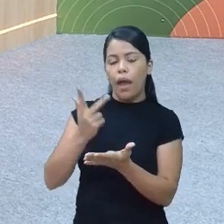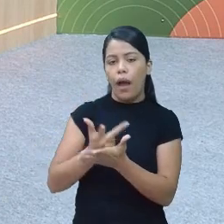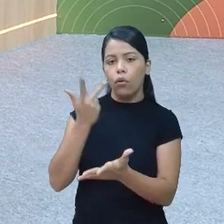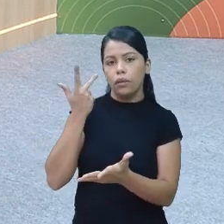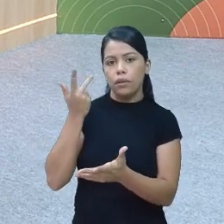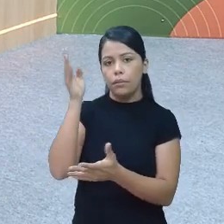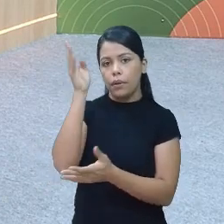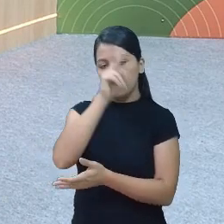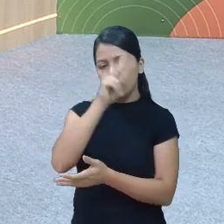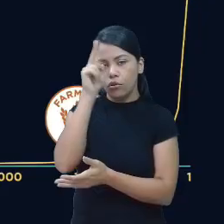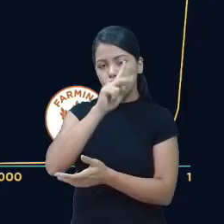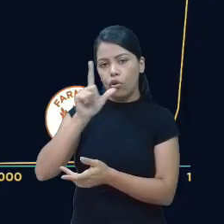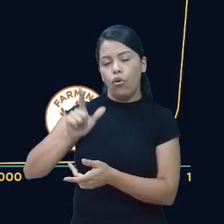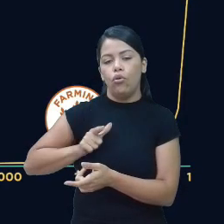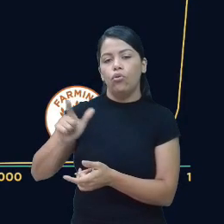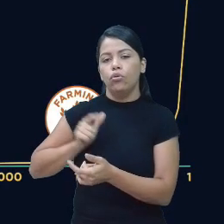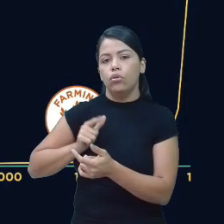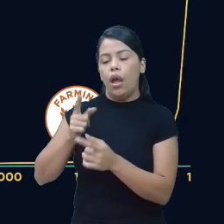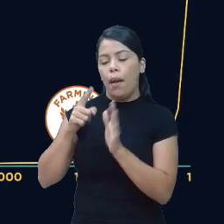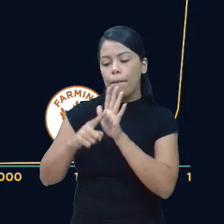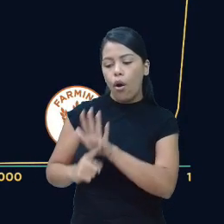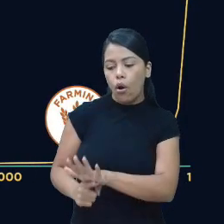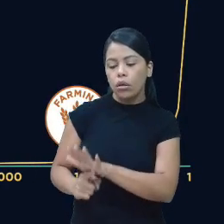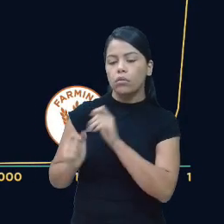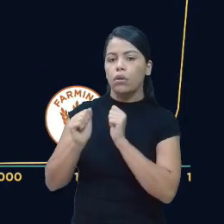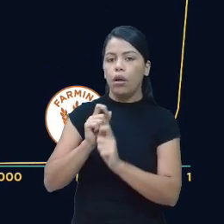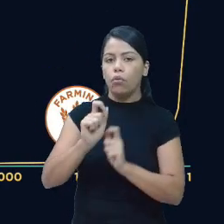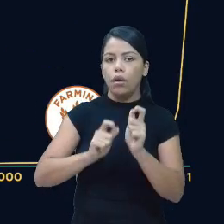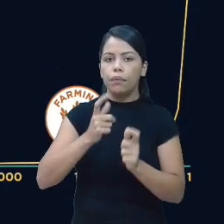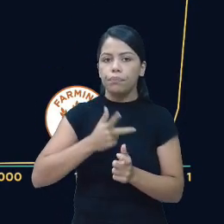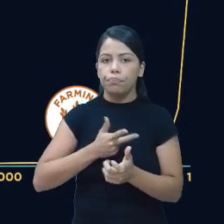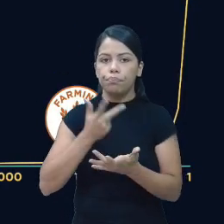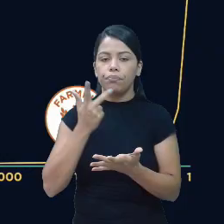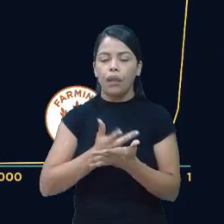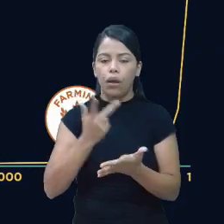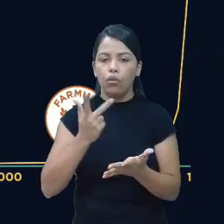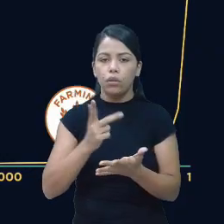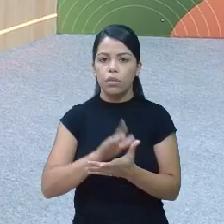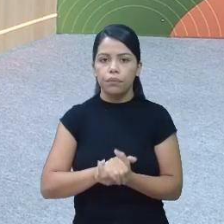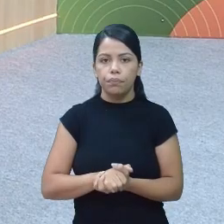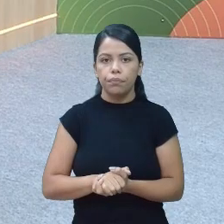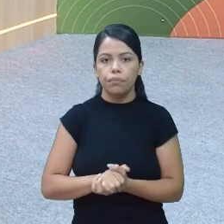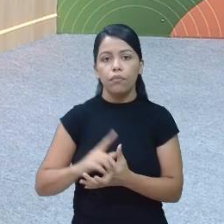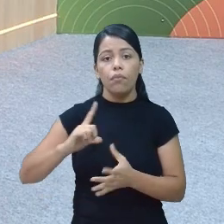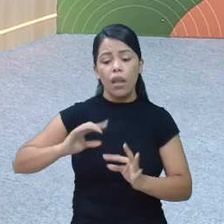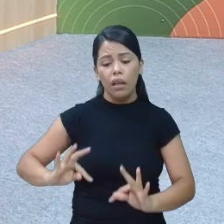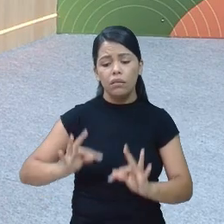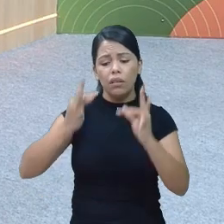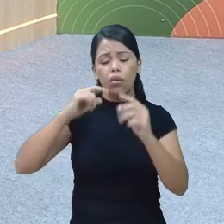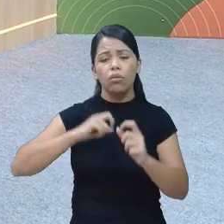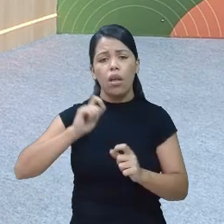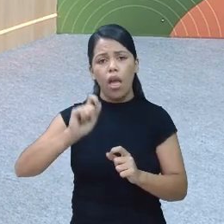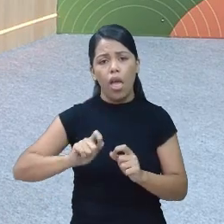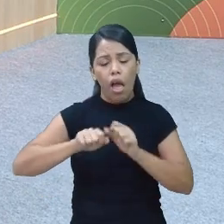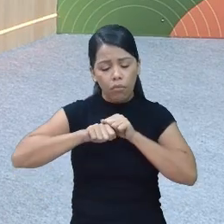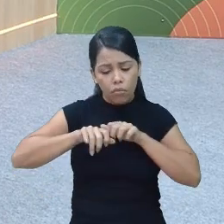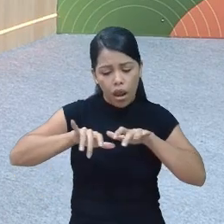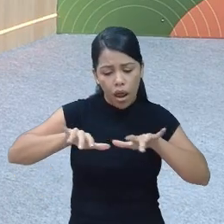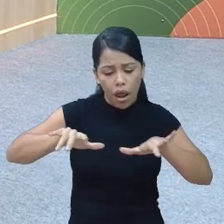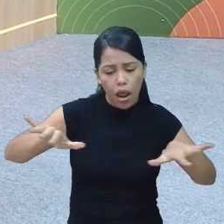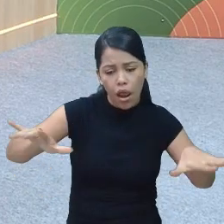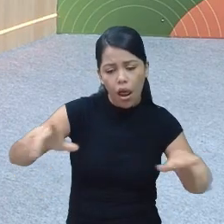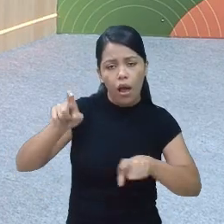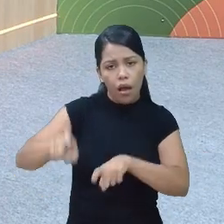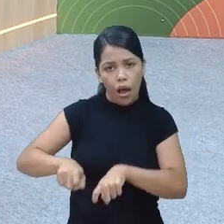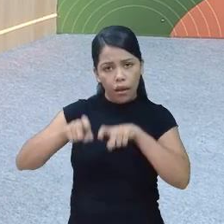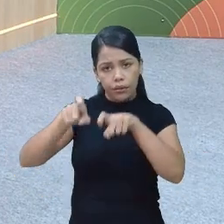um crescimento muito grande logo após de uma tecnologia ela ser bastante difundida, ela ser